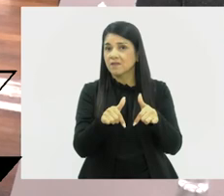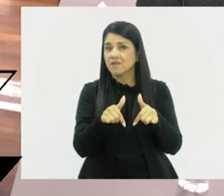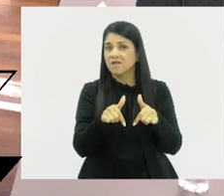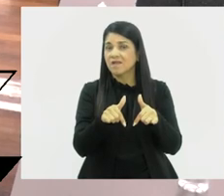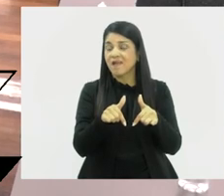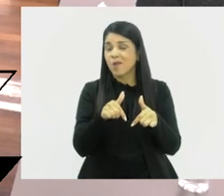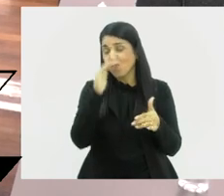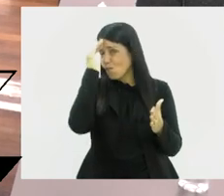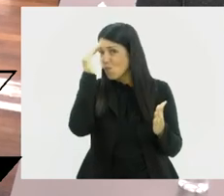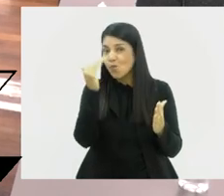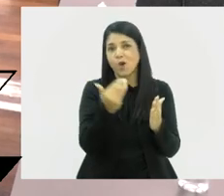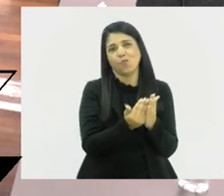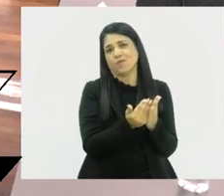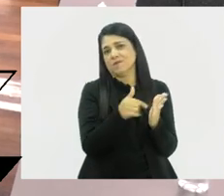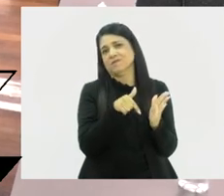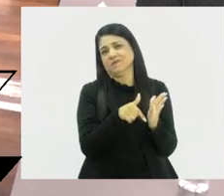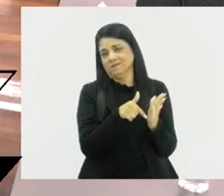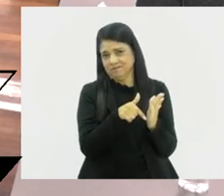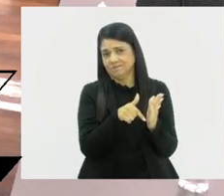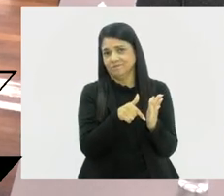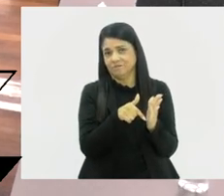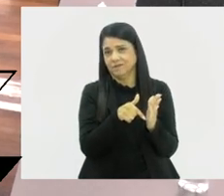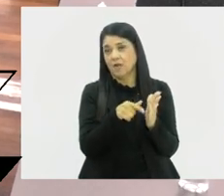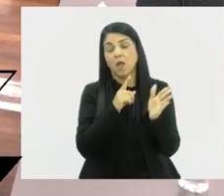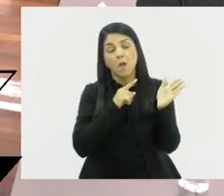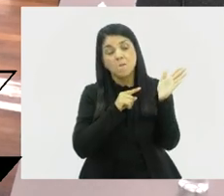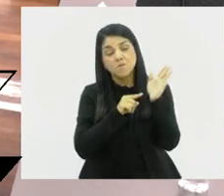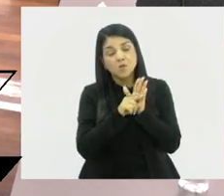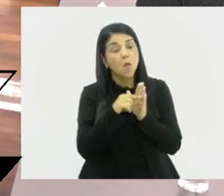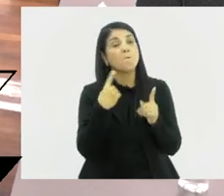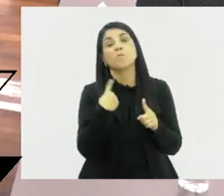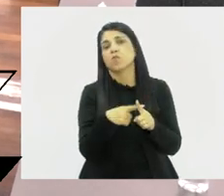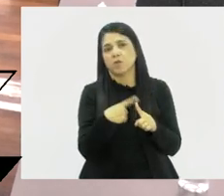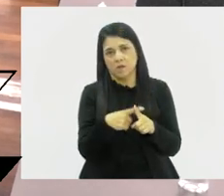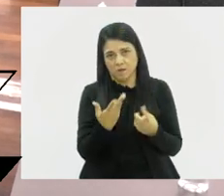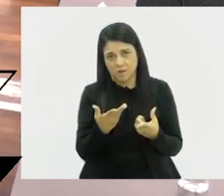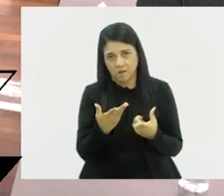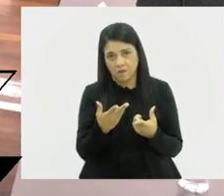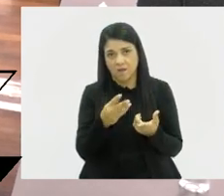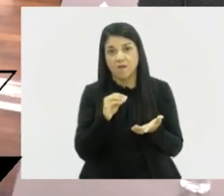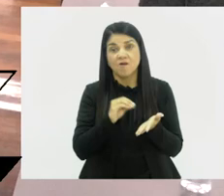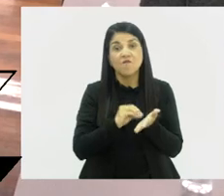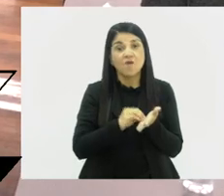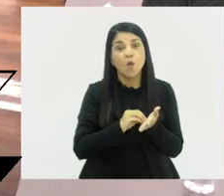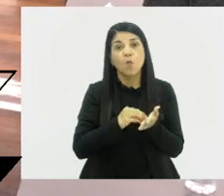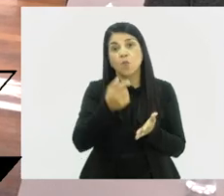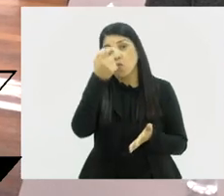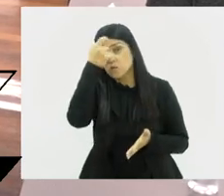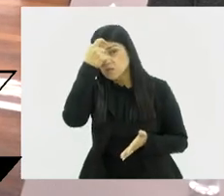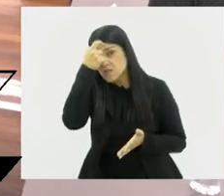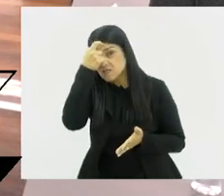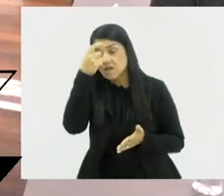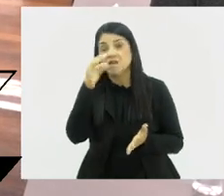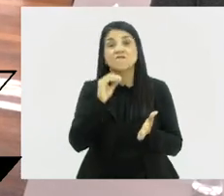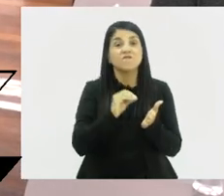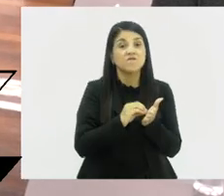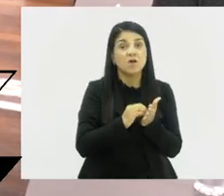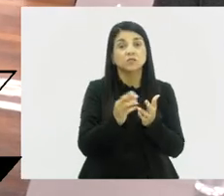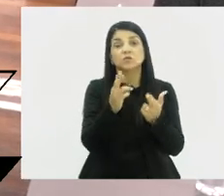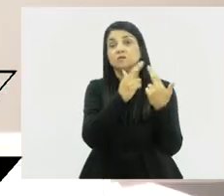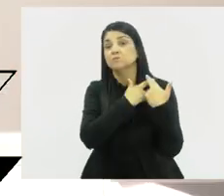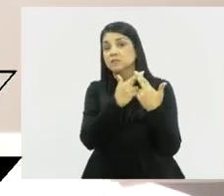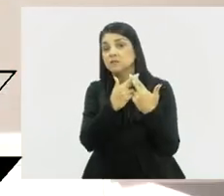não é cumprida. E a pergunta é, por que que não é cumprida? Falta consciência, falta responsabilidade e, sobretudo,